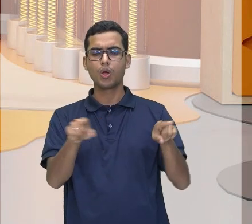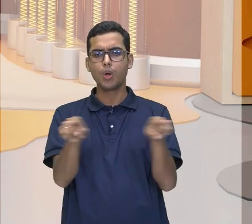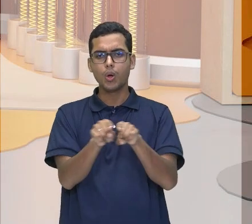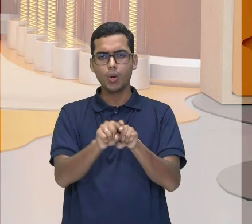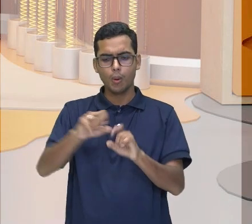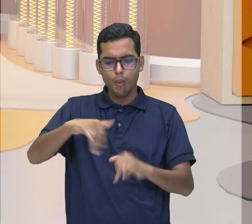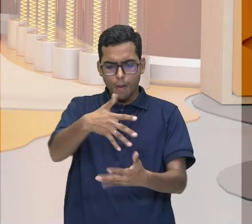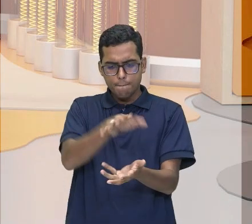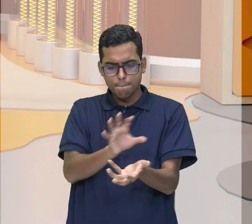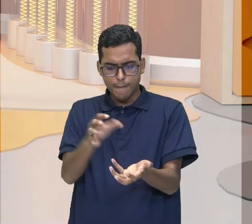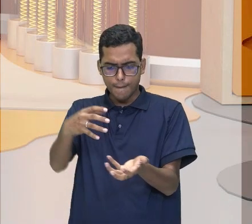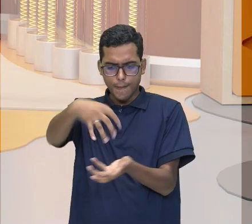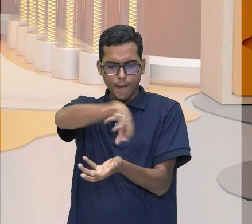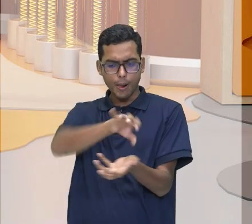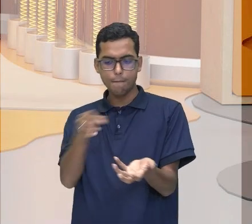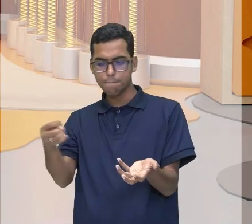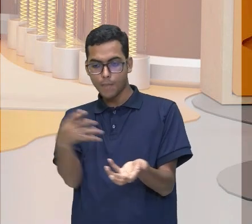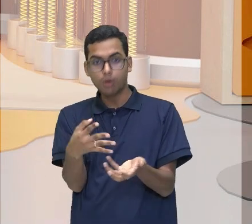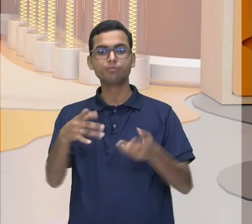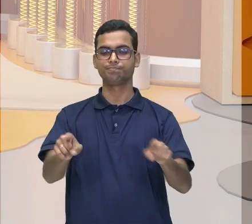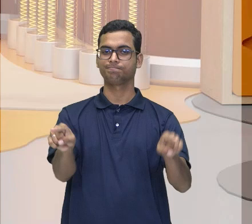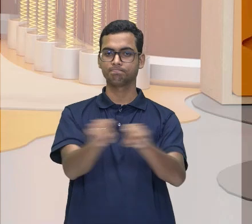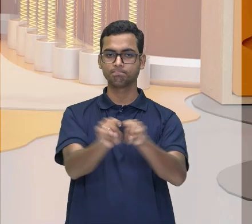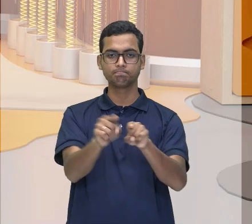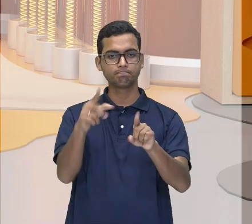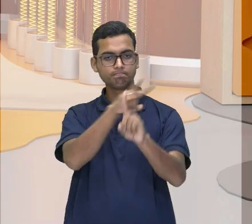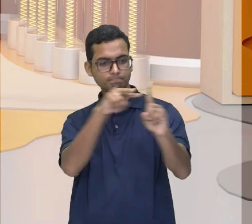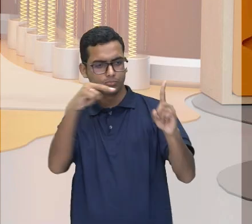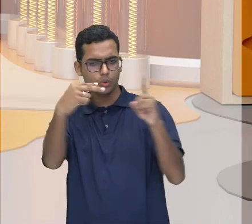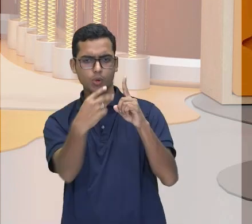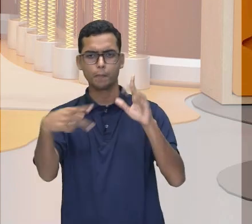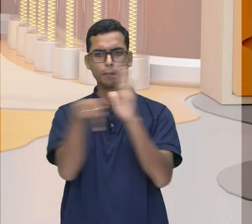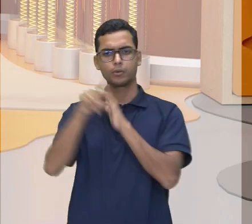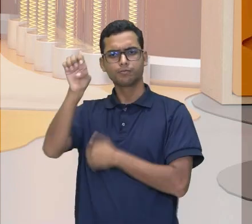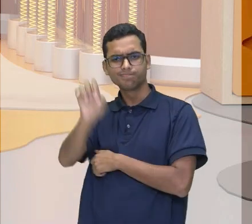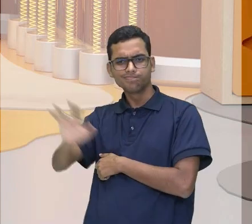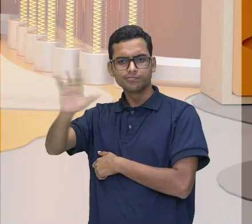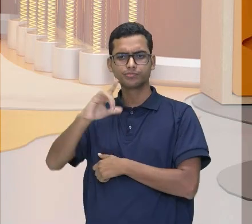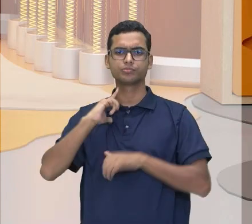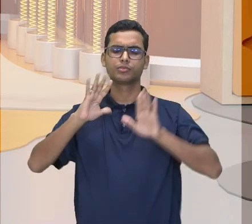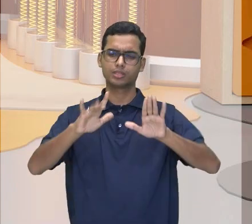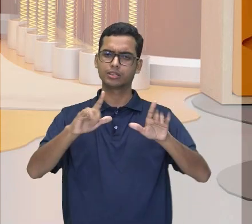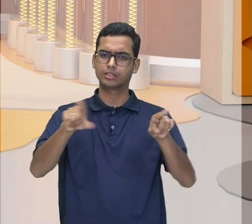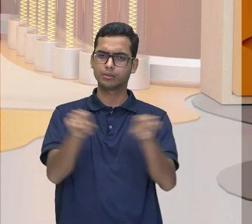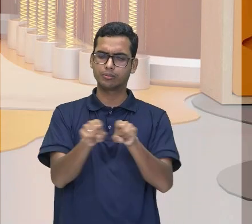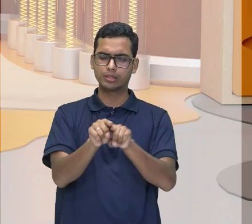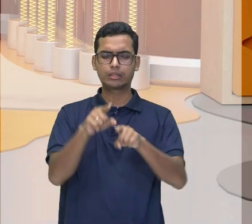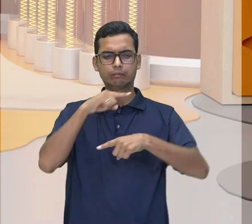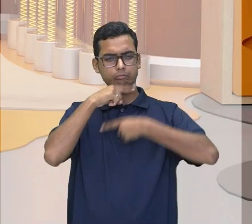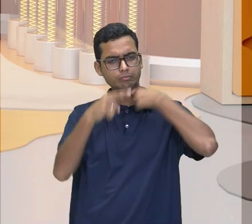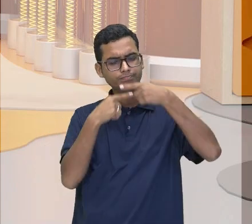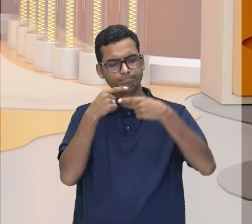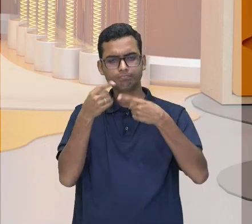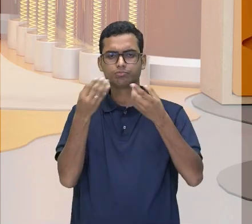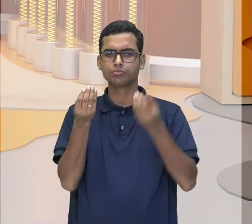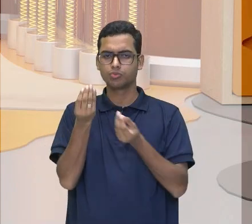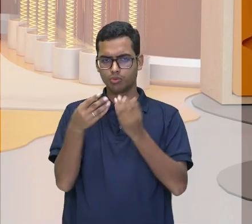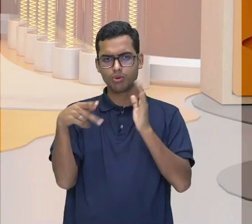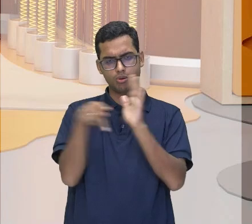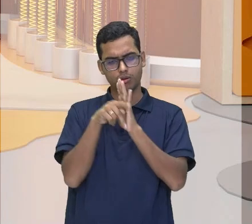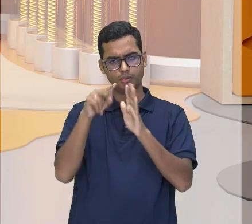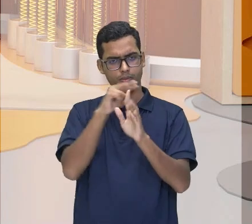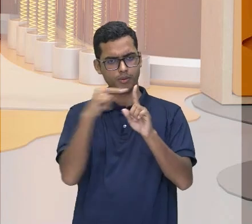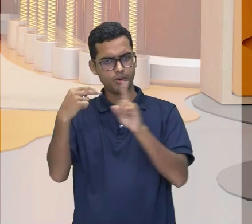essa visão eurocêntrica, apesar de haver contestações de acordo com essa visão. certo? Então